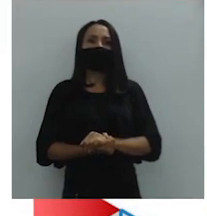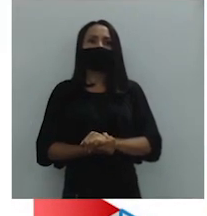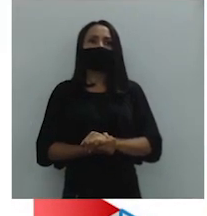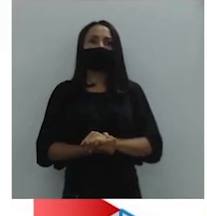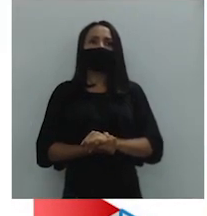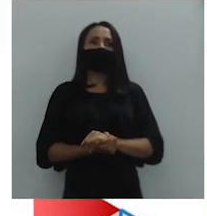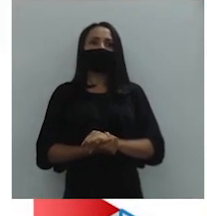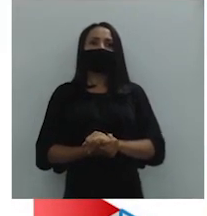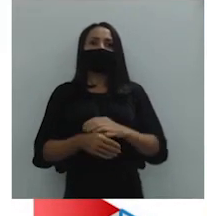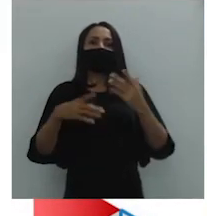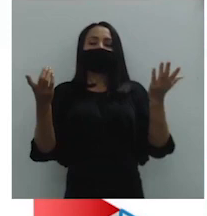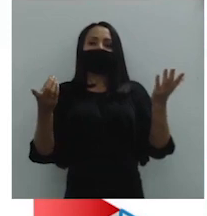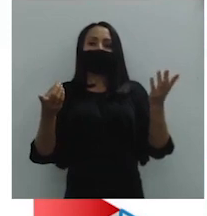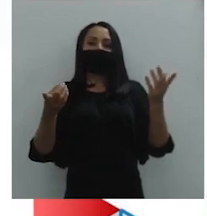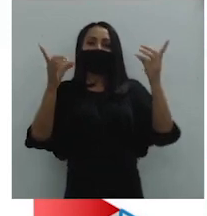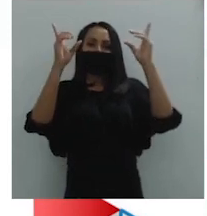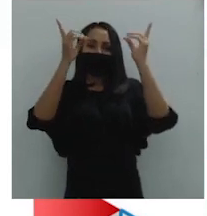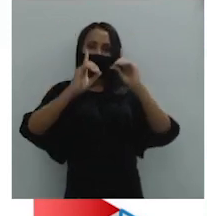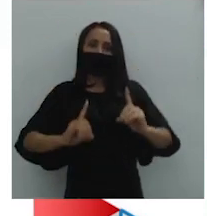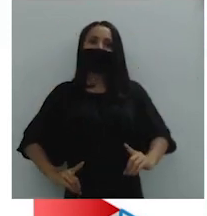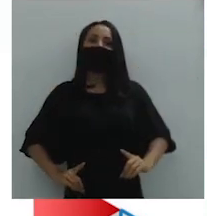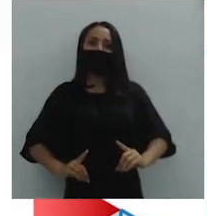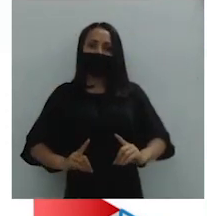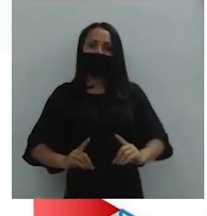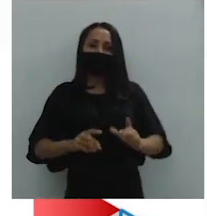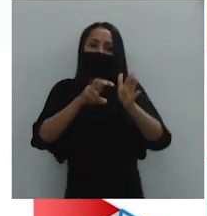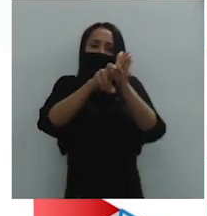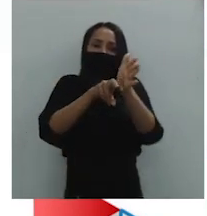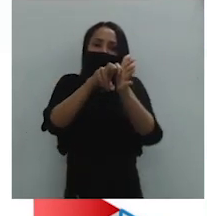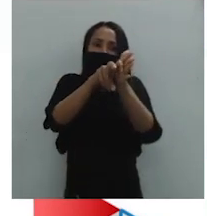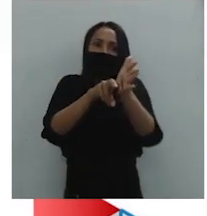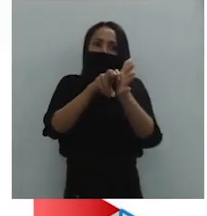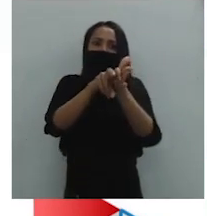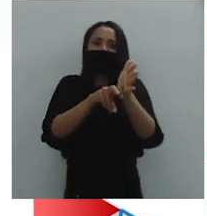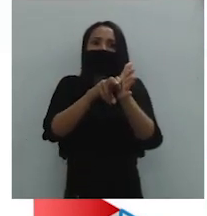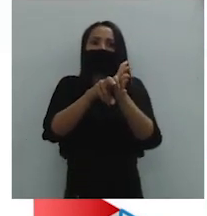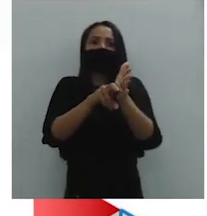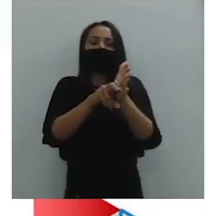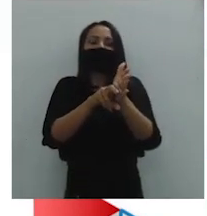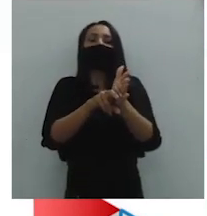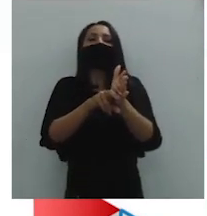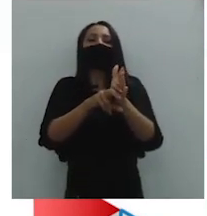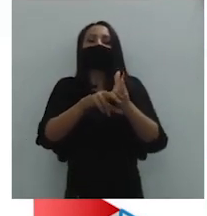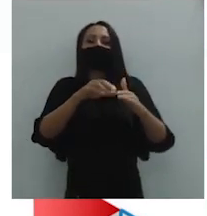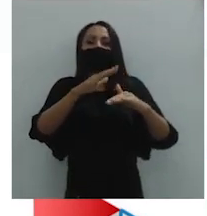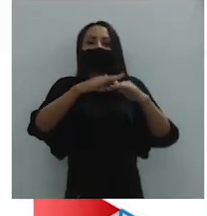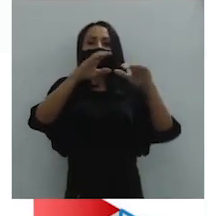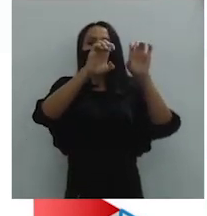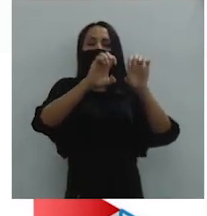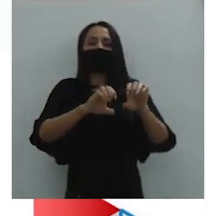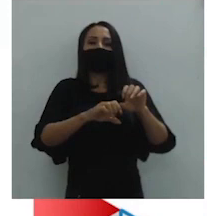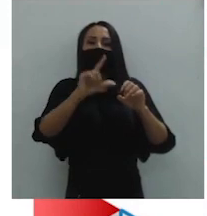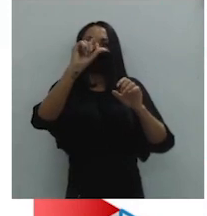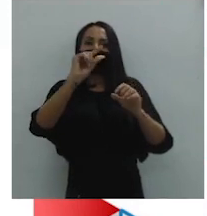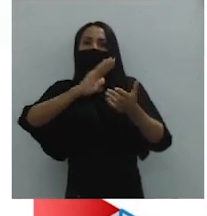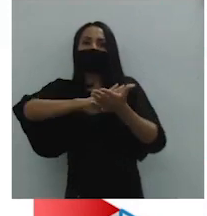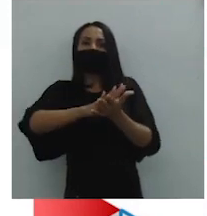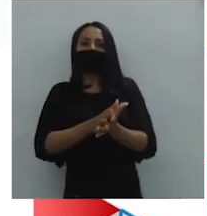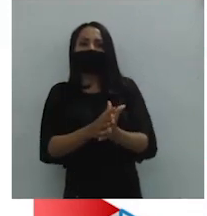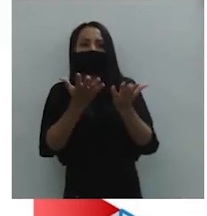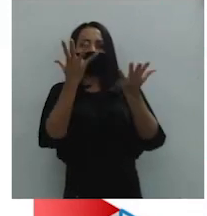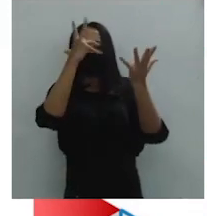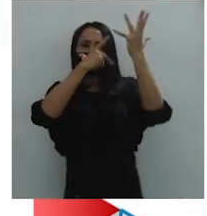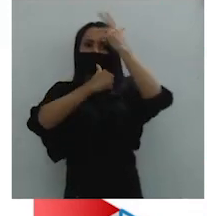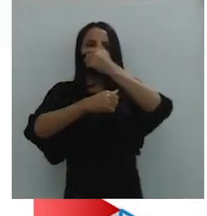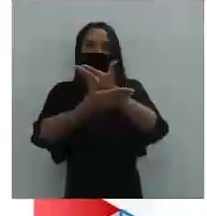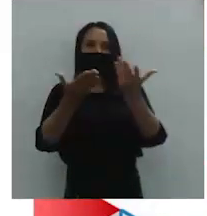A deficiência física, né? Mais infraestrutura, menos preconceito. Olha que coisa linda, minha